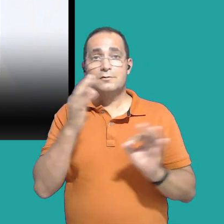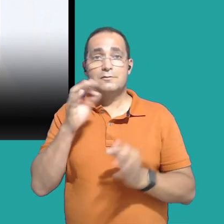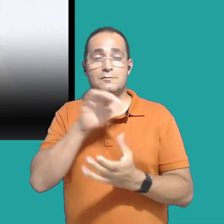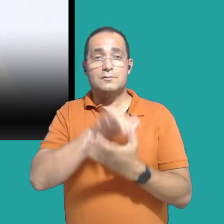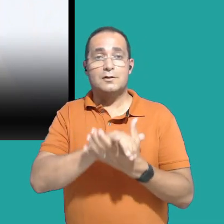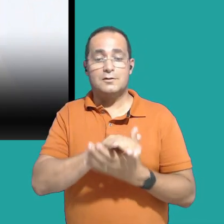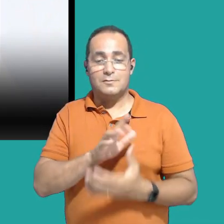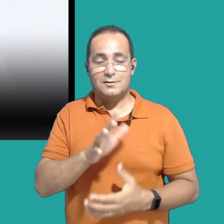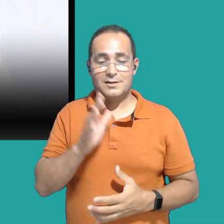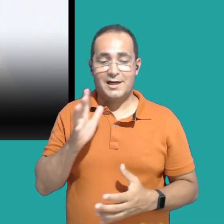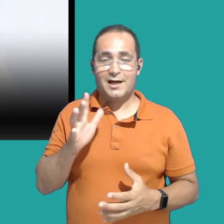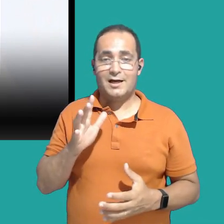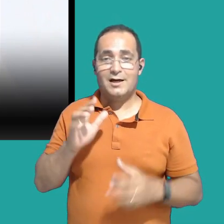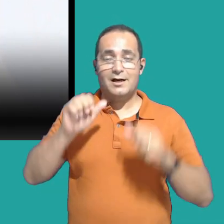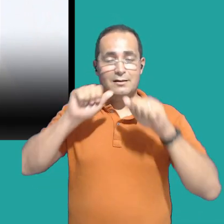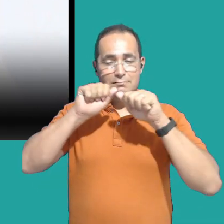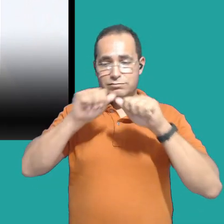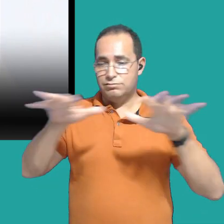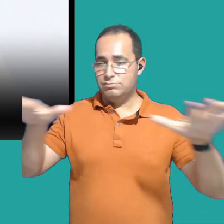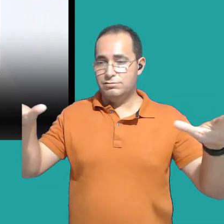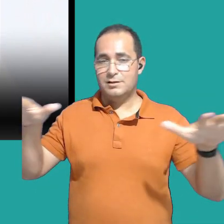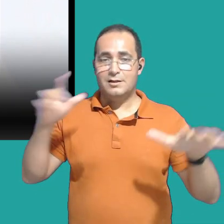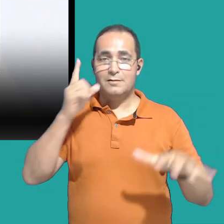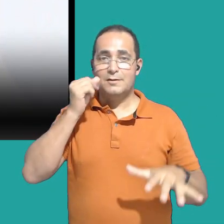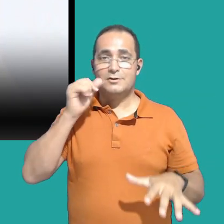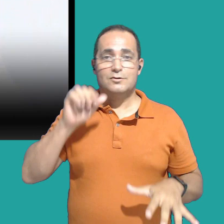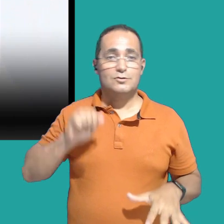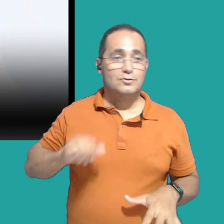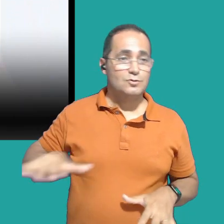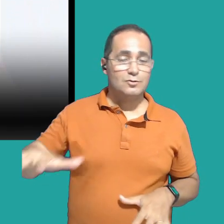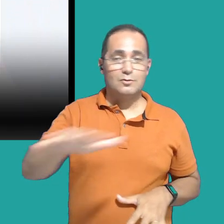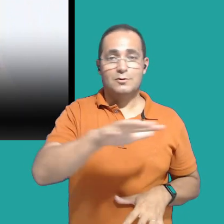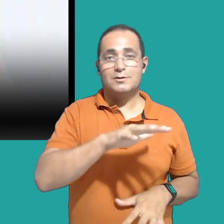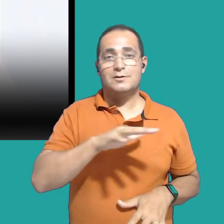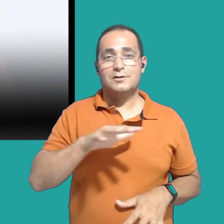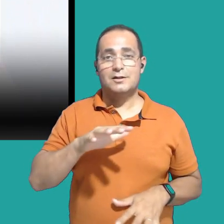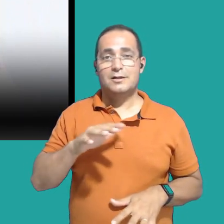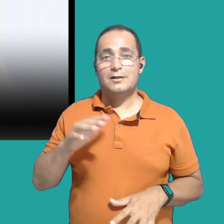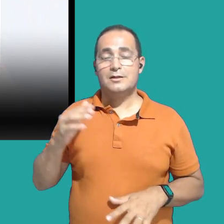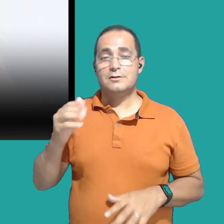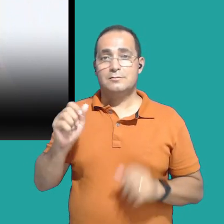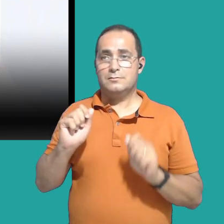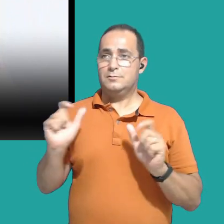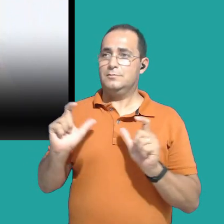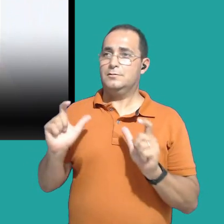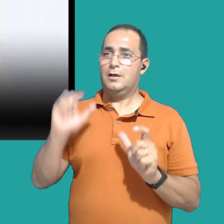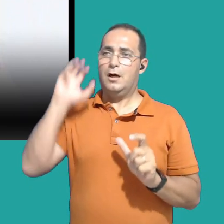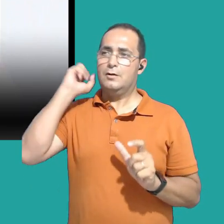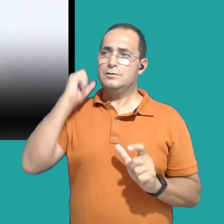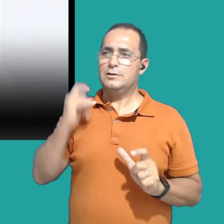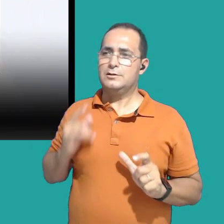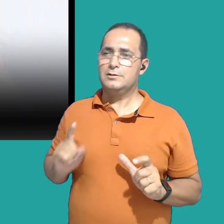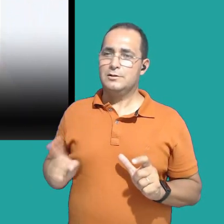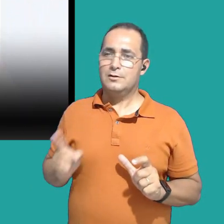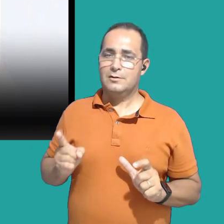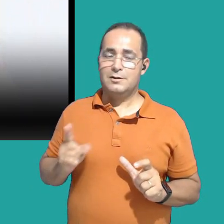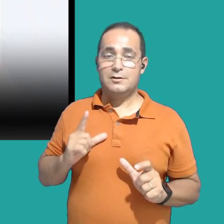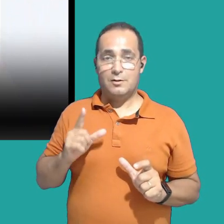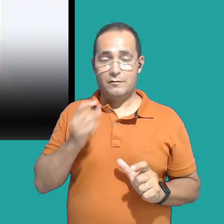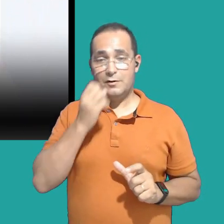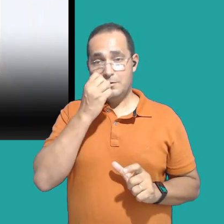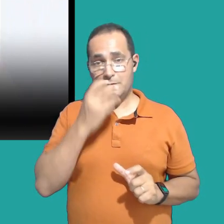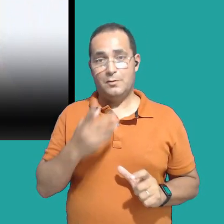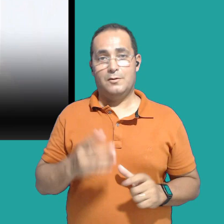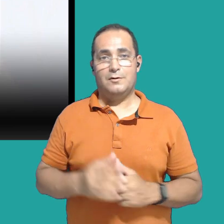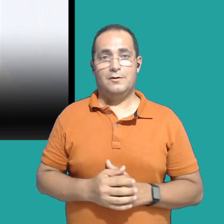aí todo mundo viu essa propaganda, viu o nosso casamento. E aí viralizou em Maceió, todo mundo viu, e aí chamou a atenção